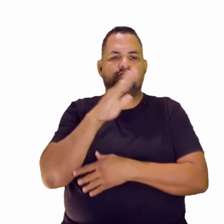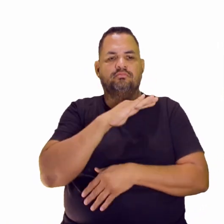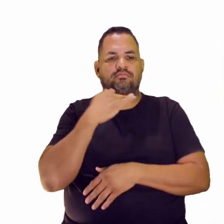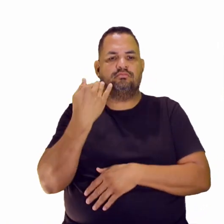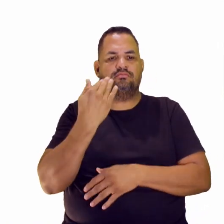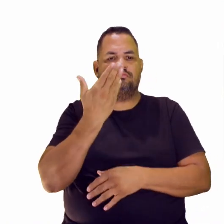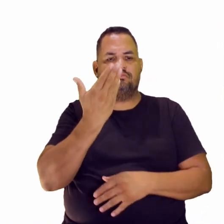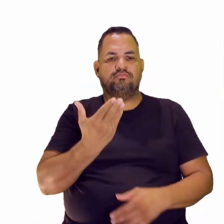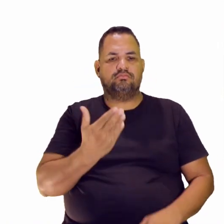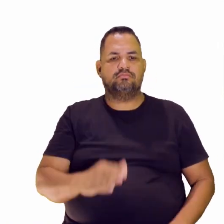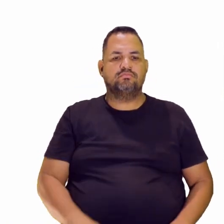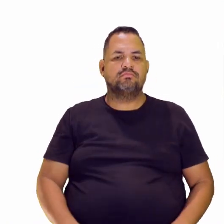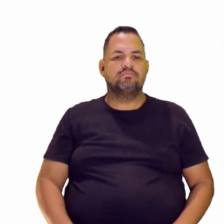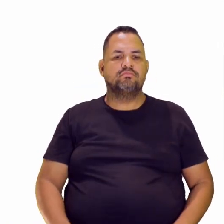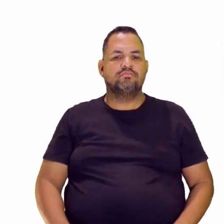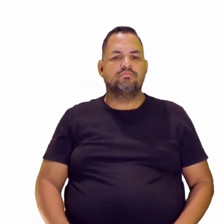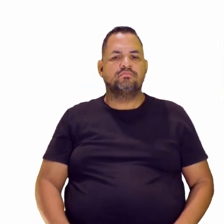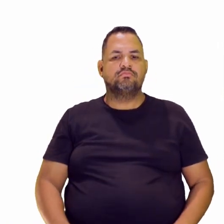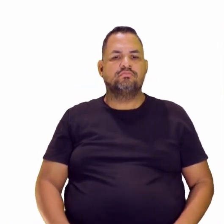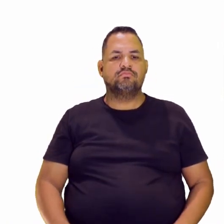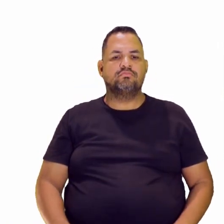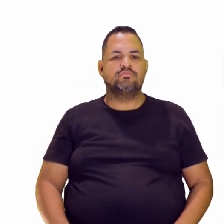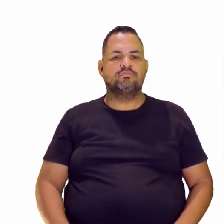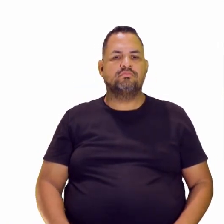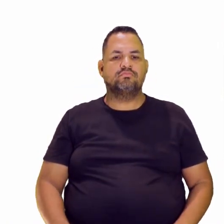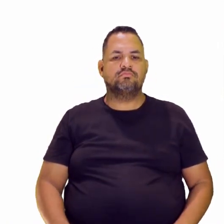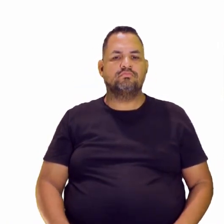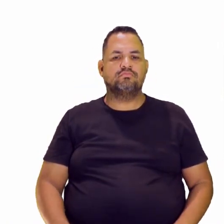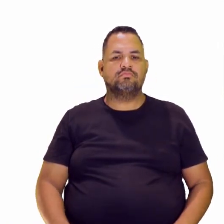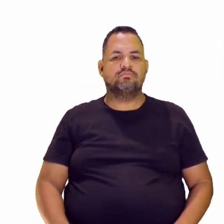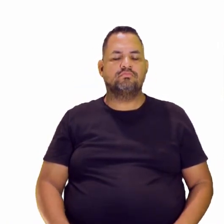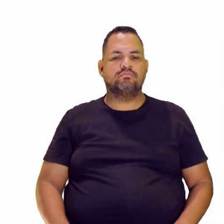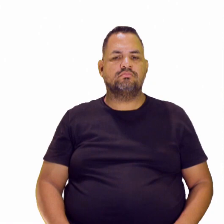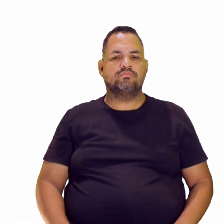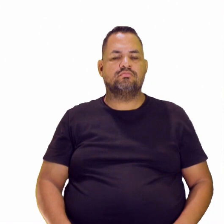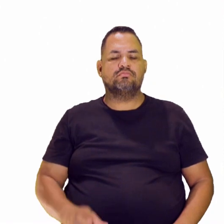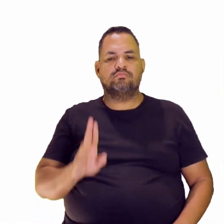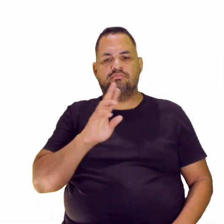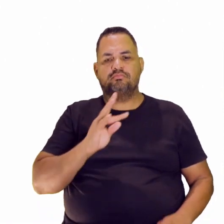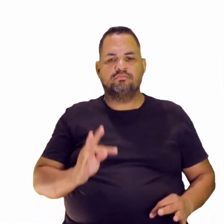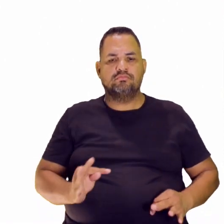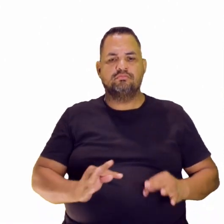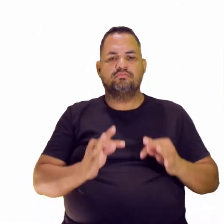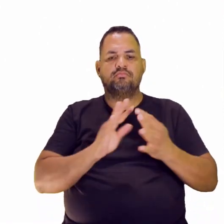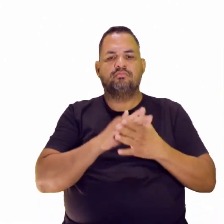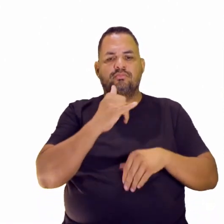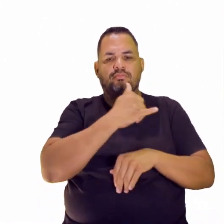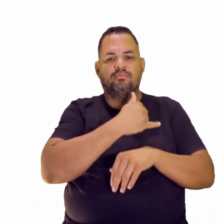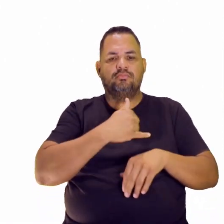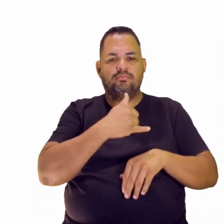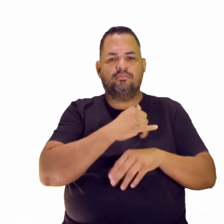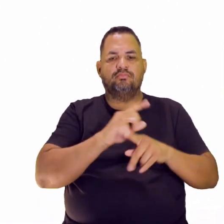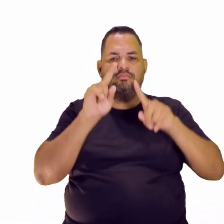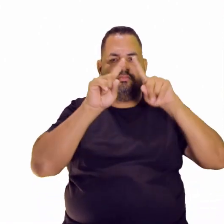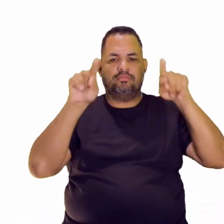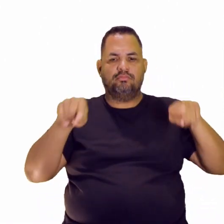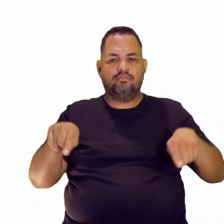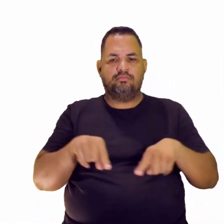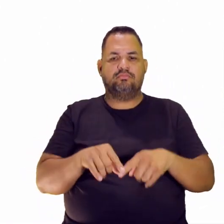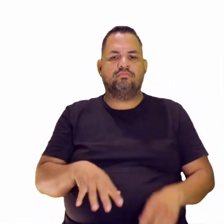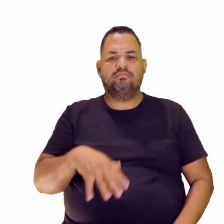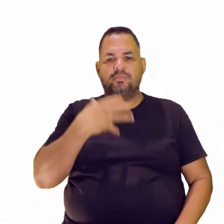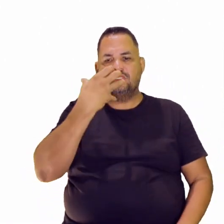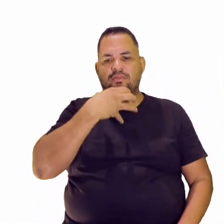Eckhout, um quadro onde é usada a técnica de óleo sobre a tela,